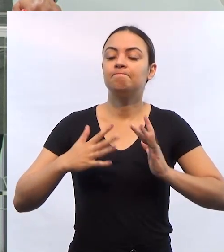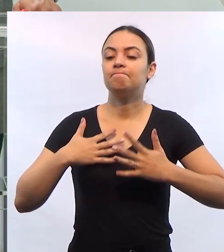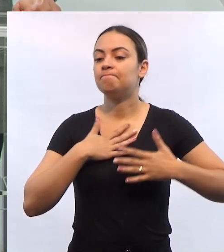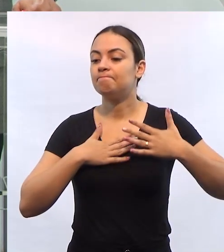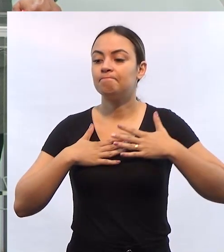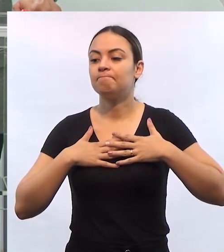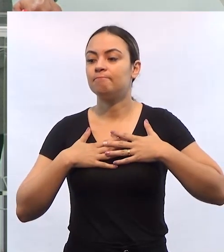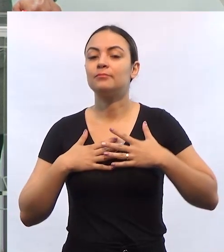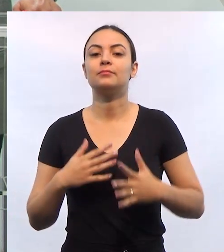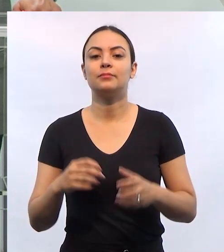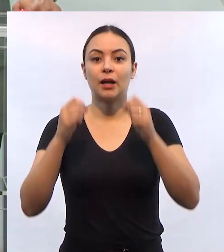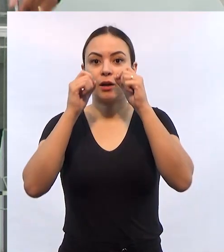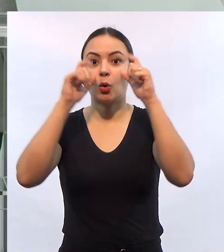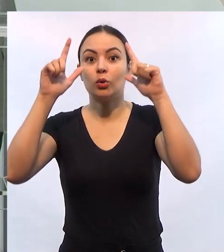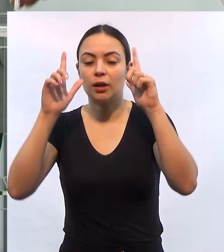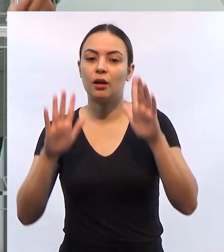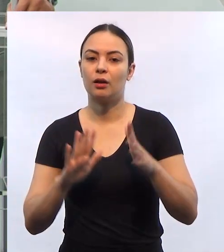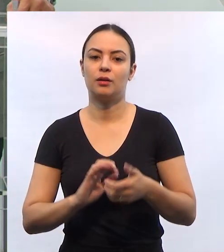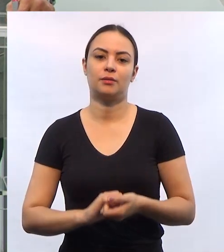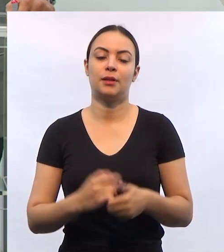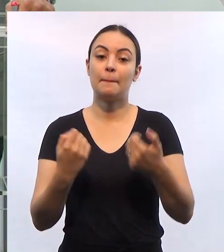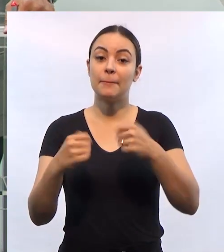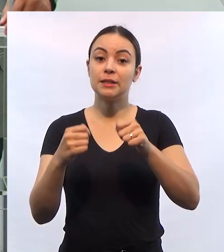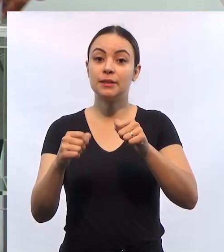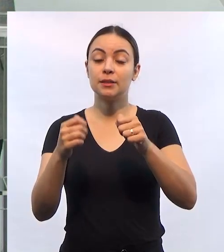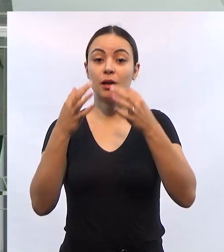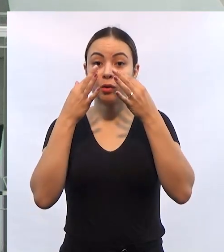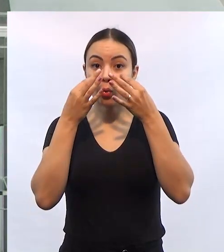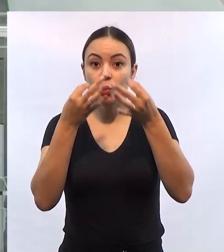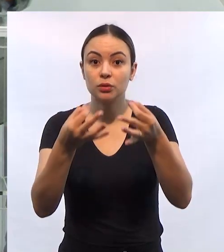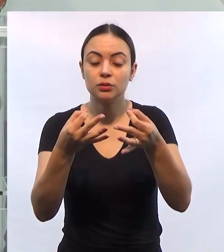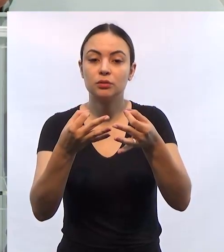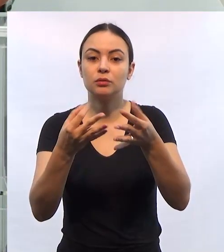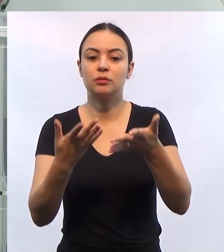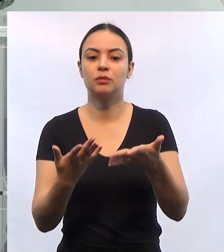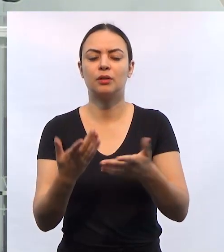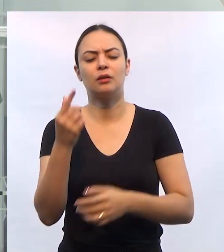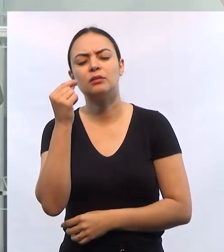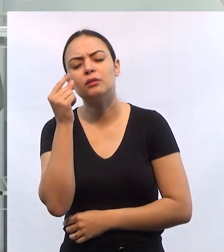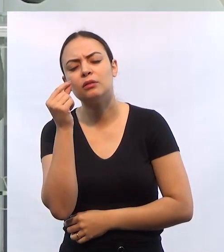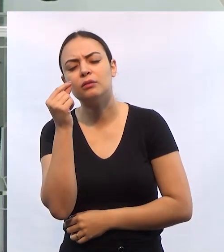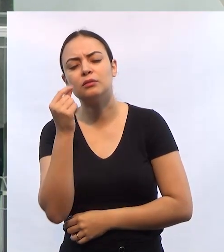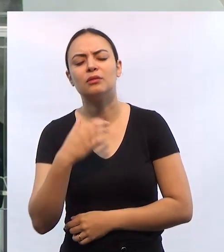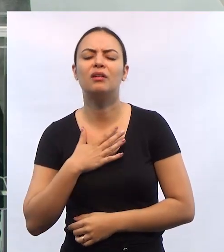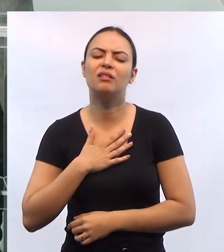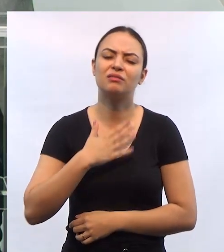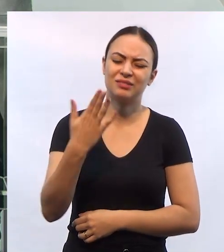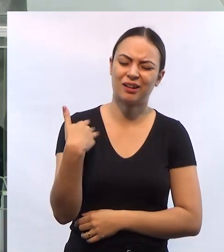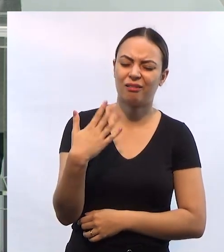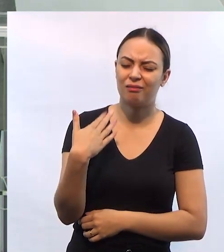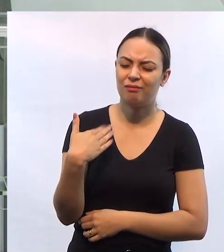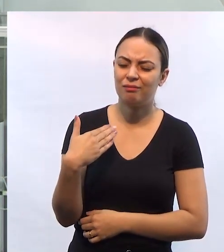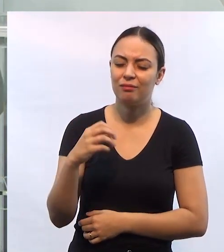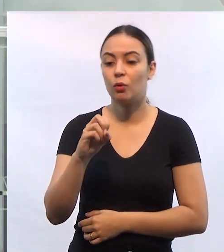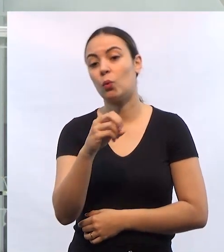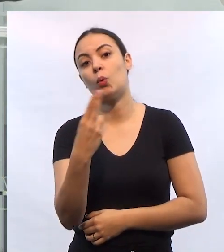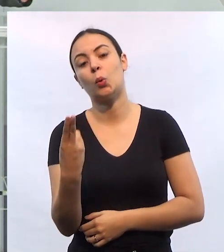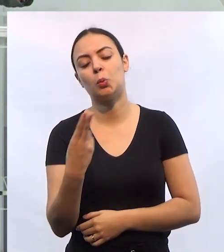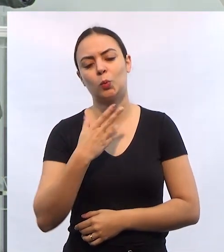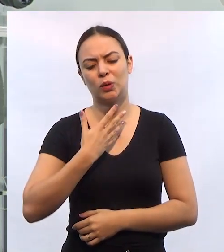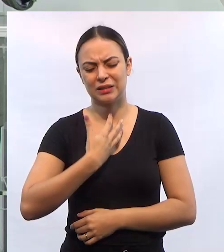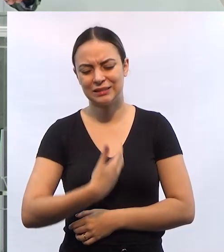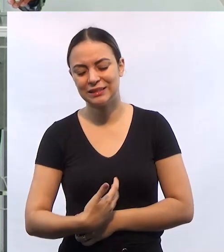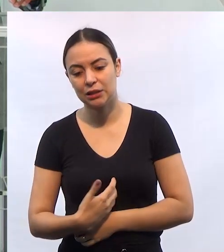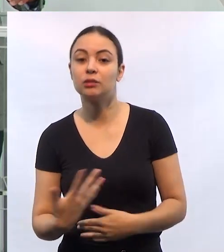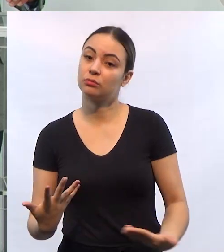concentrar na aula se você está com fome? Se você está com calor, se você está com sono, vai lá, descansa, dá uma pausa, corre lá, faz uns